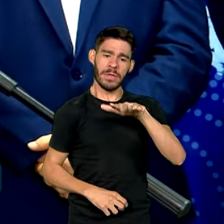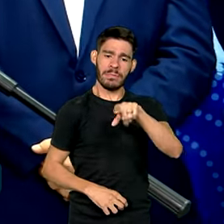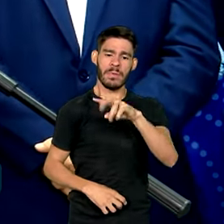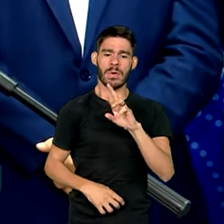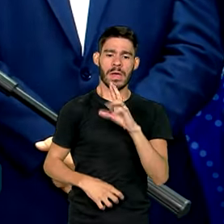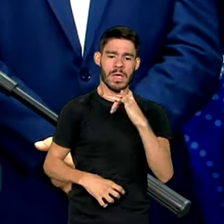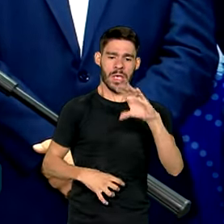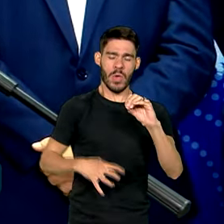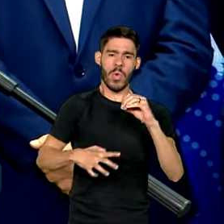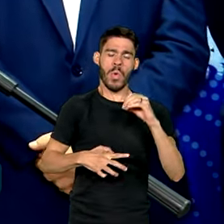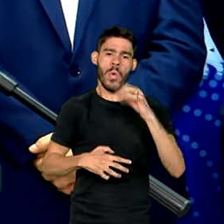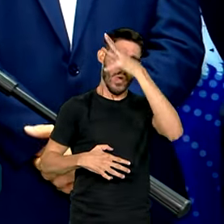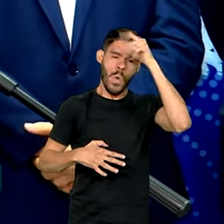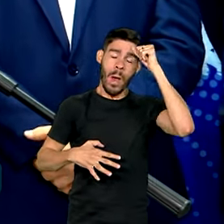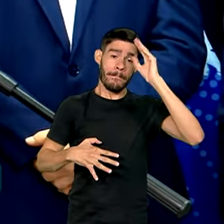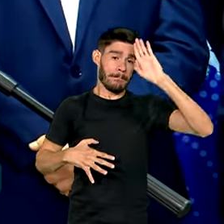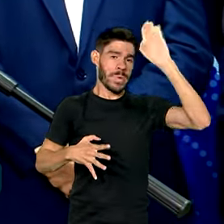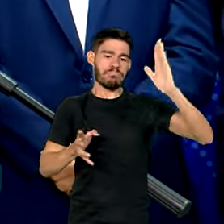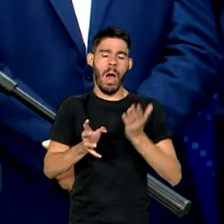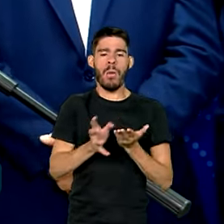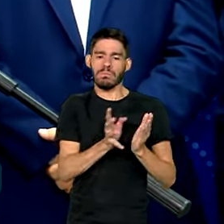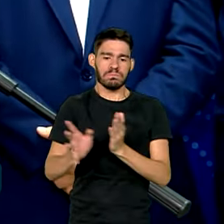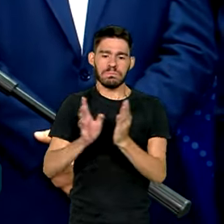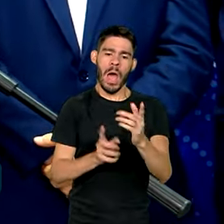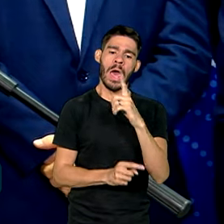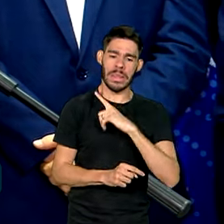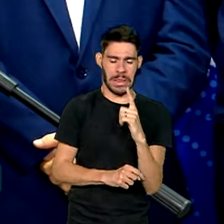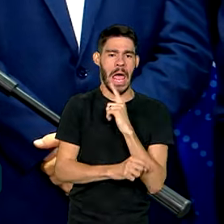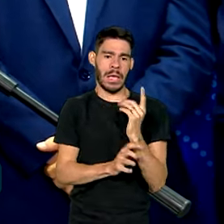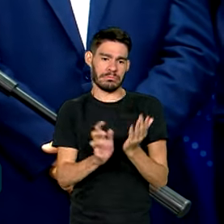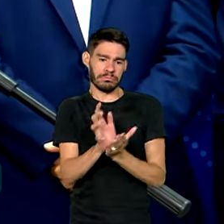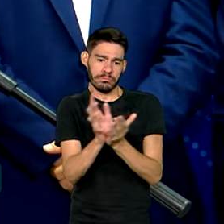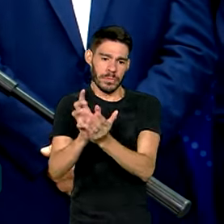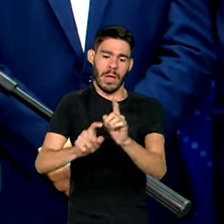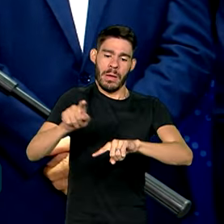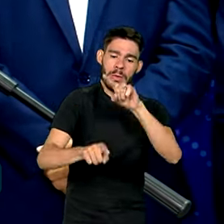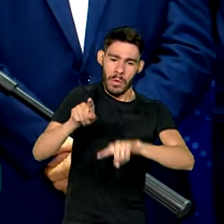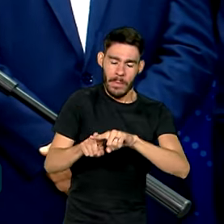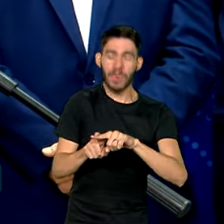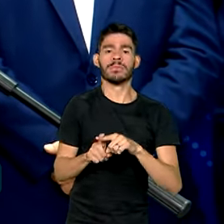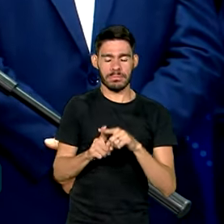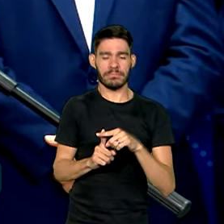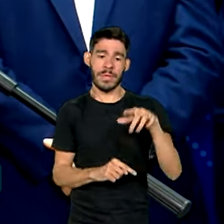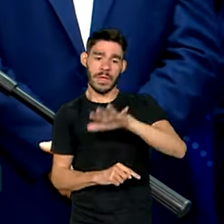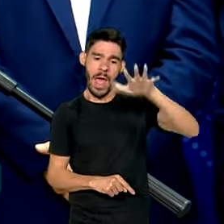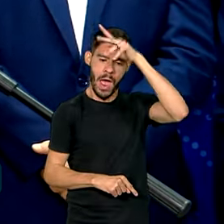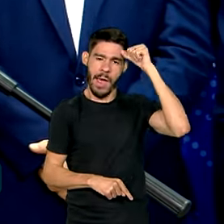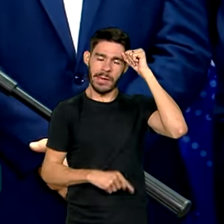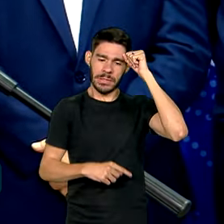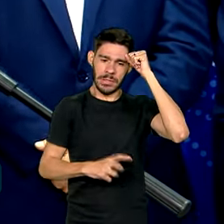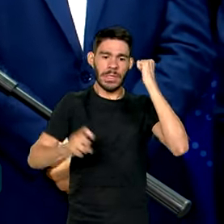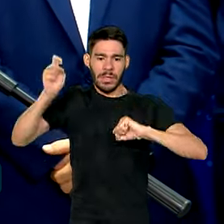rio Amazonas, que é o principal rio em que há essa navegabilidade para os produtos da Zona Franca de Manaus, tanto